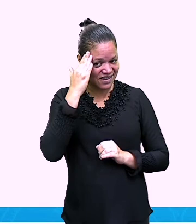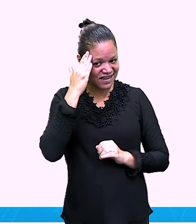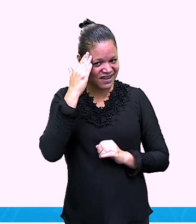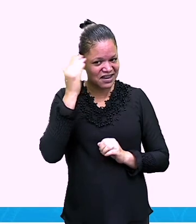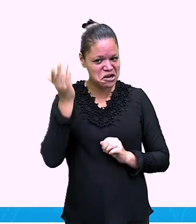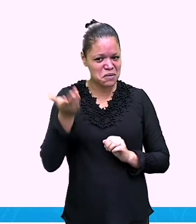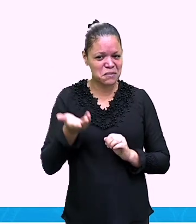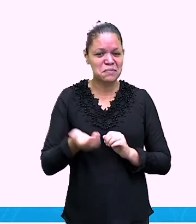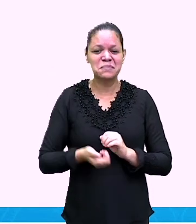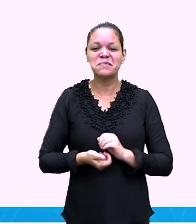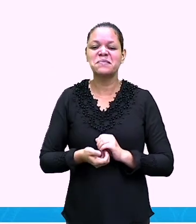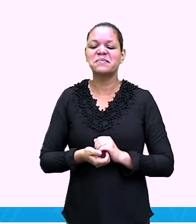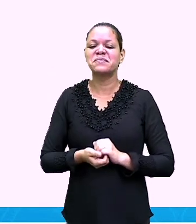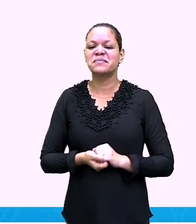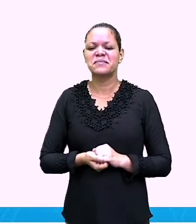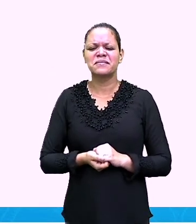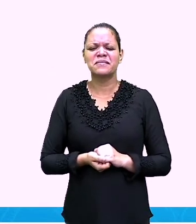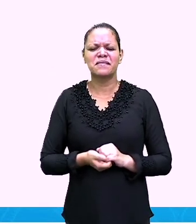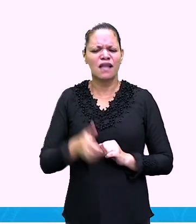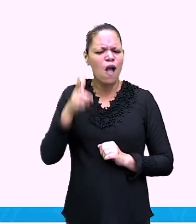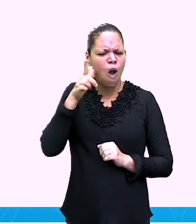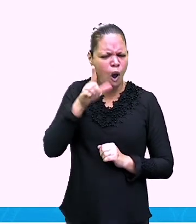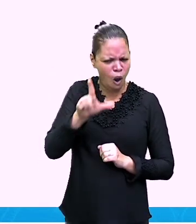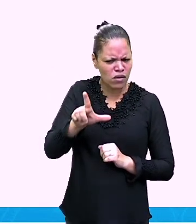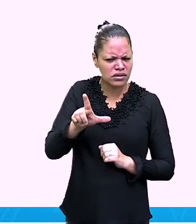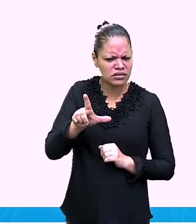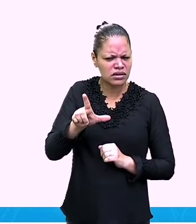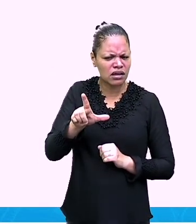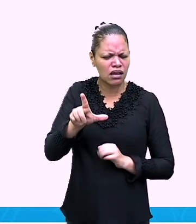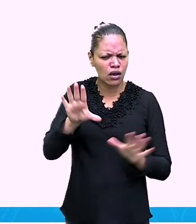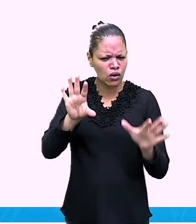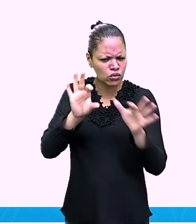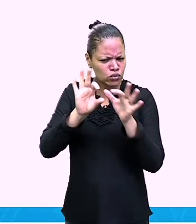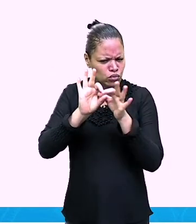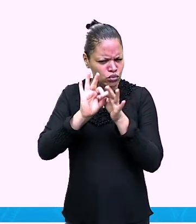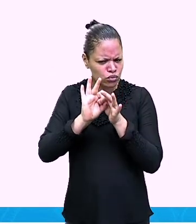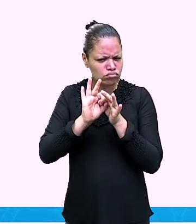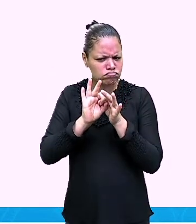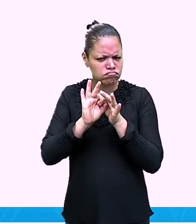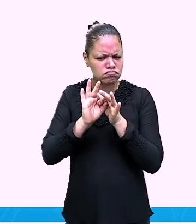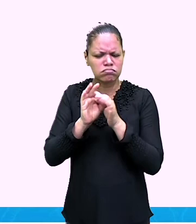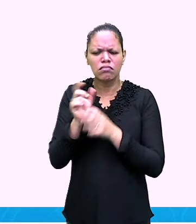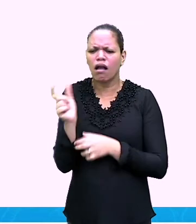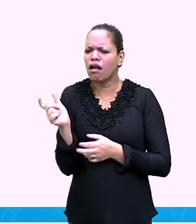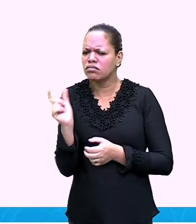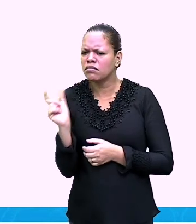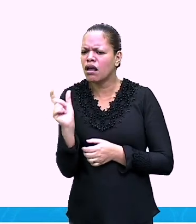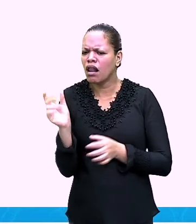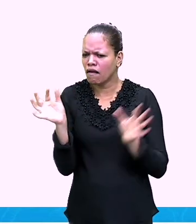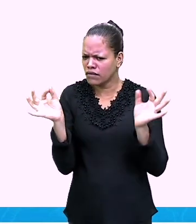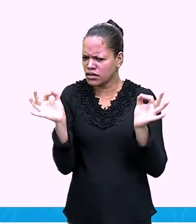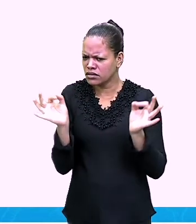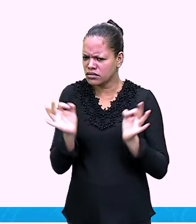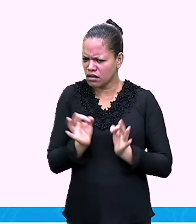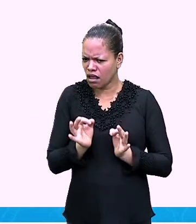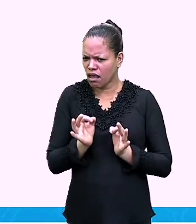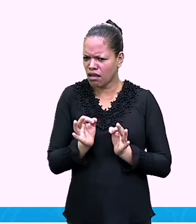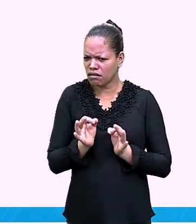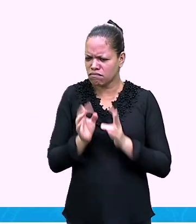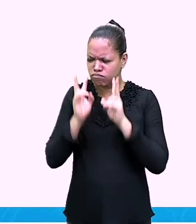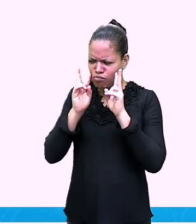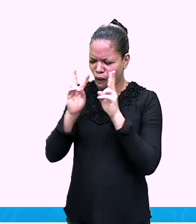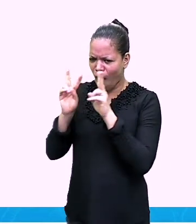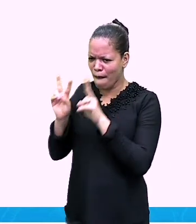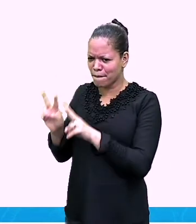chulé. Viu? A gente conseguiu aqui unir as palavras com as sílabas corretas e fazer certinho. Vamos ver como é que é esse texto